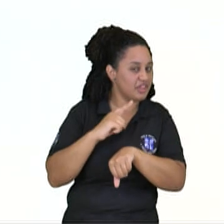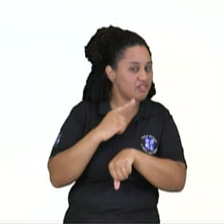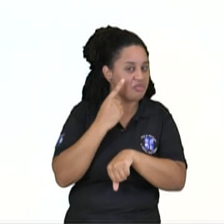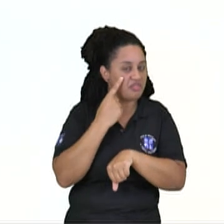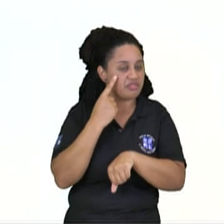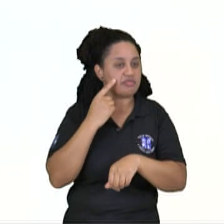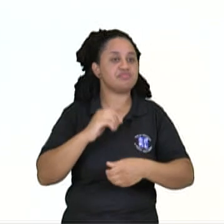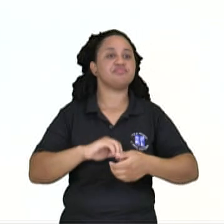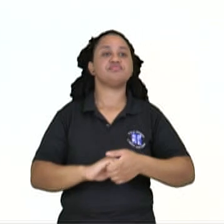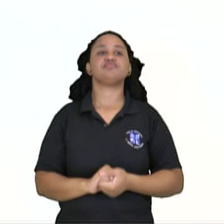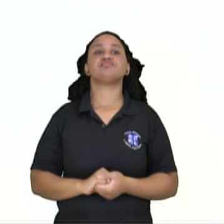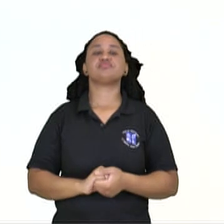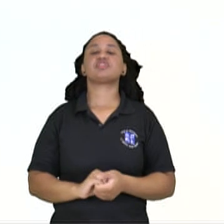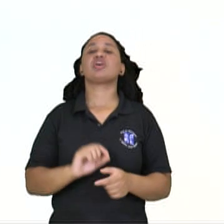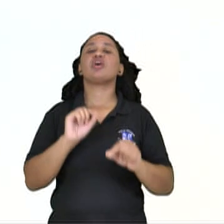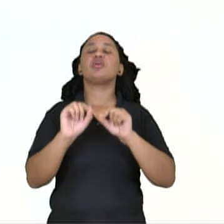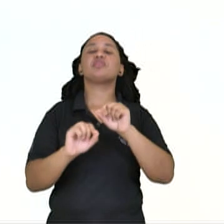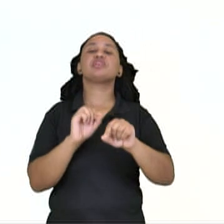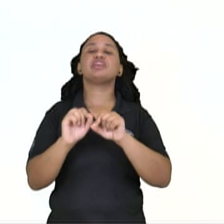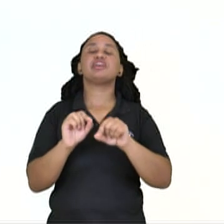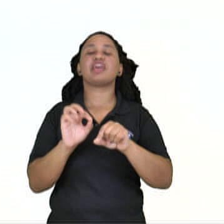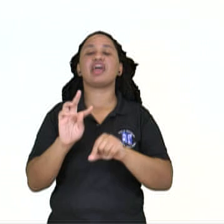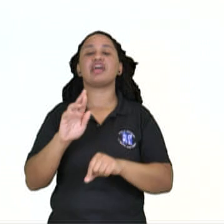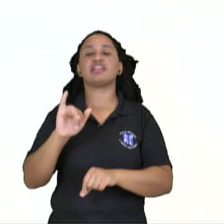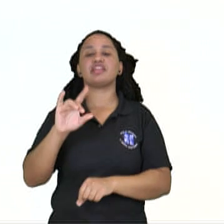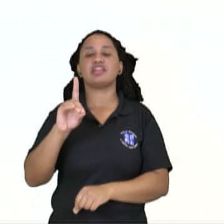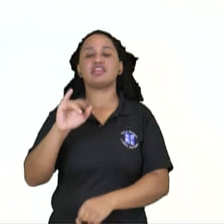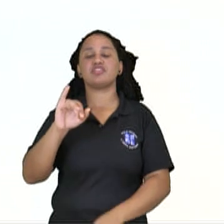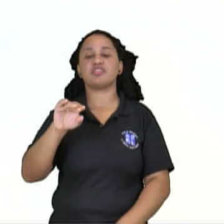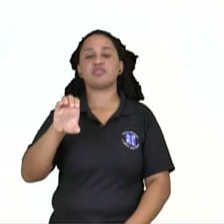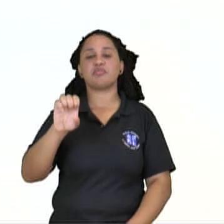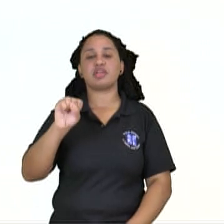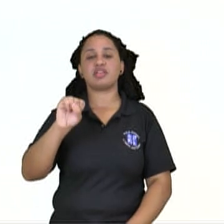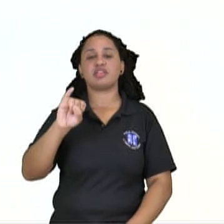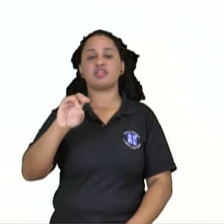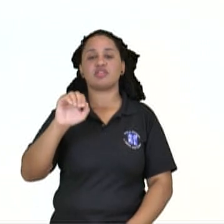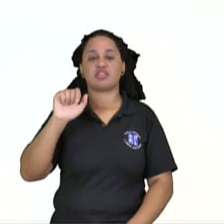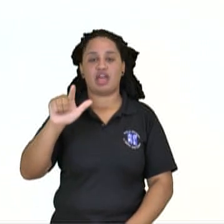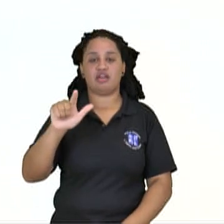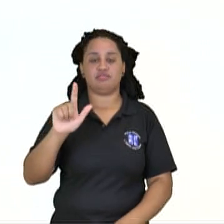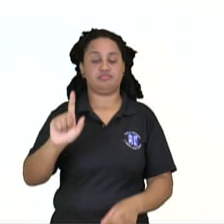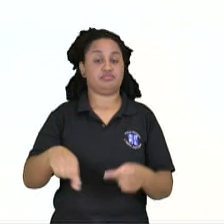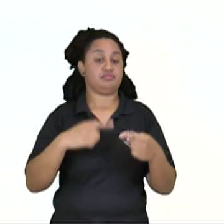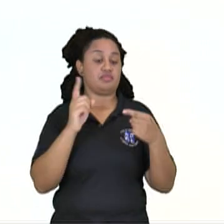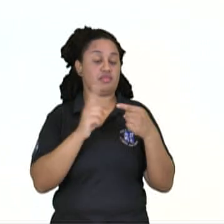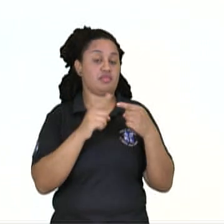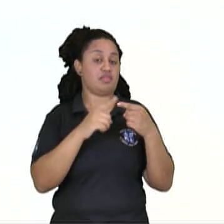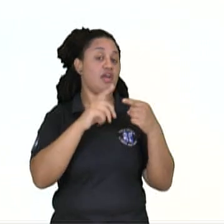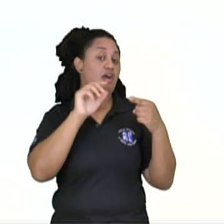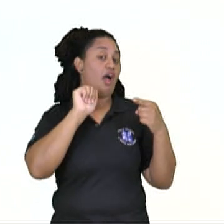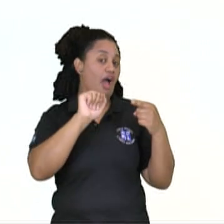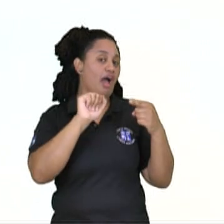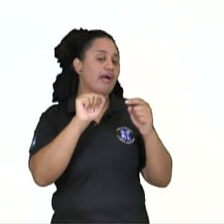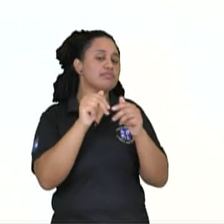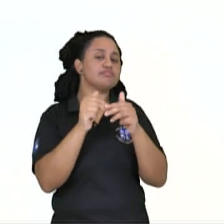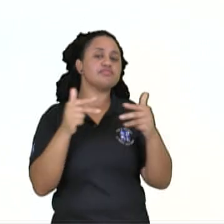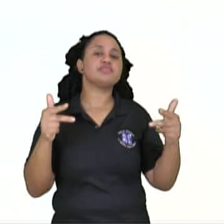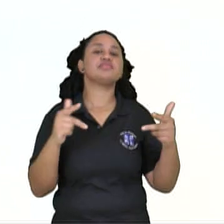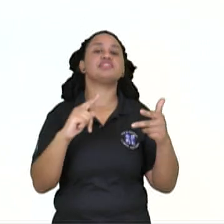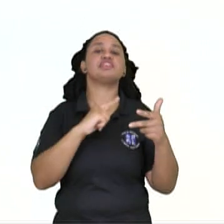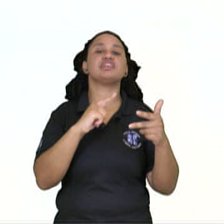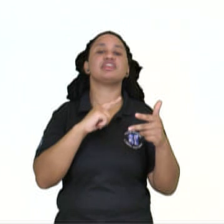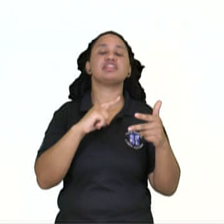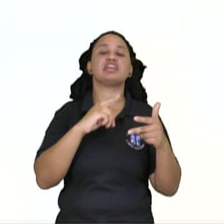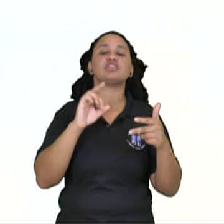são obras tridimensionais? Você acha que é letra A? São obras que